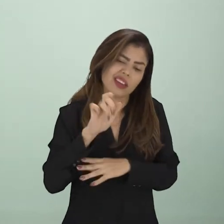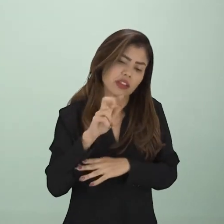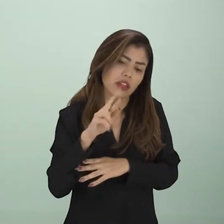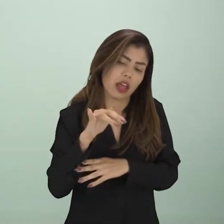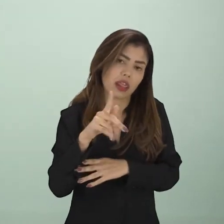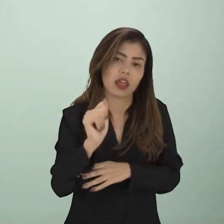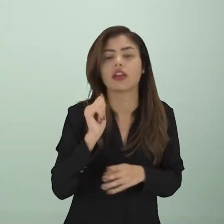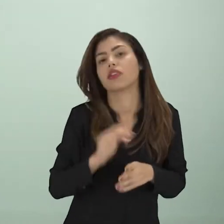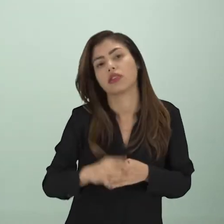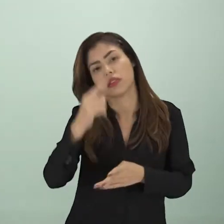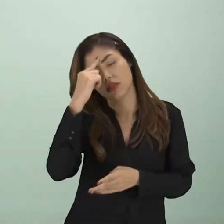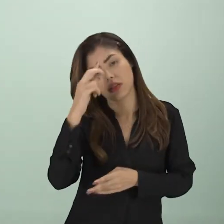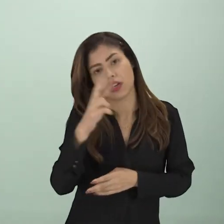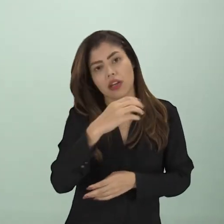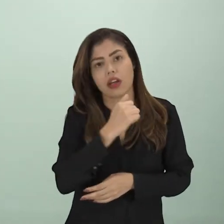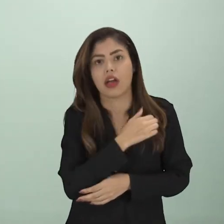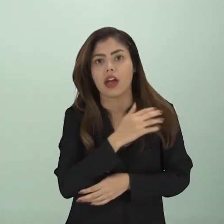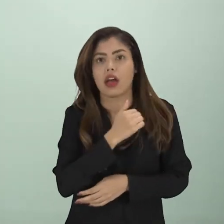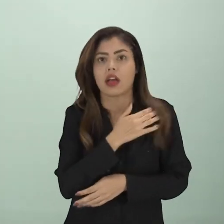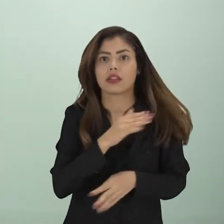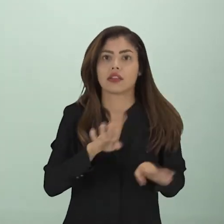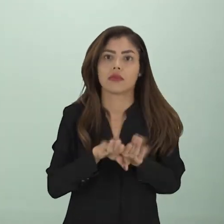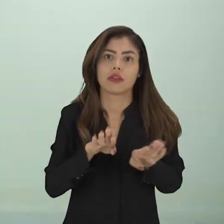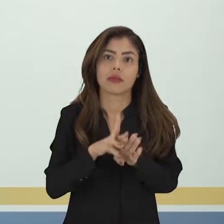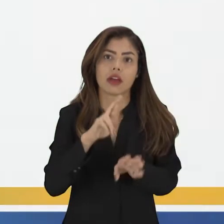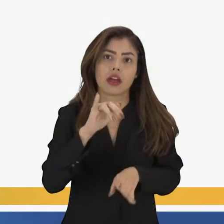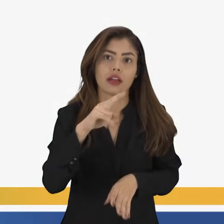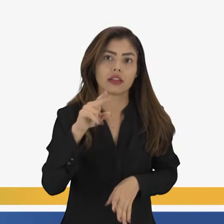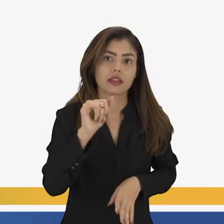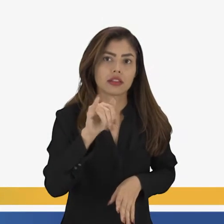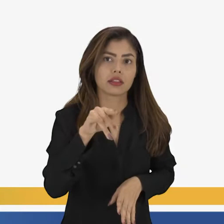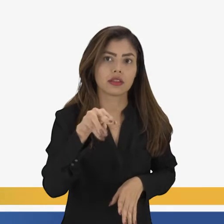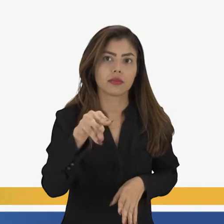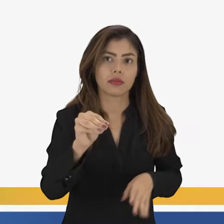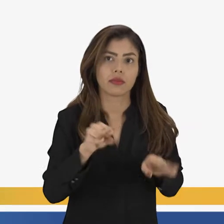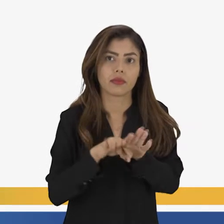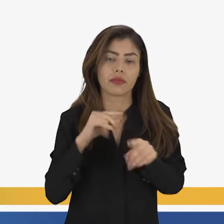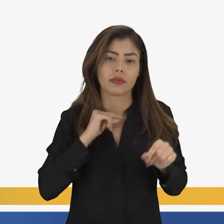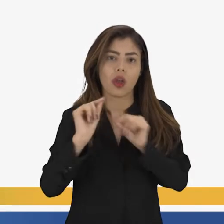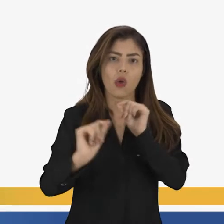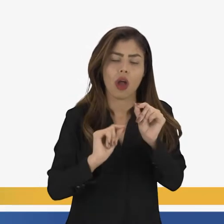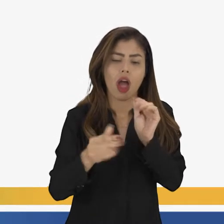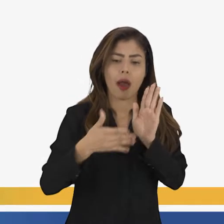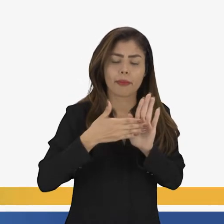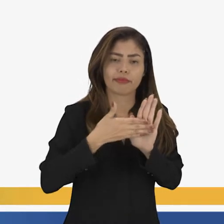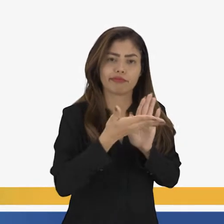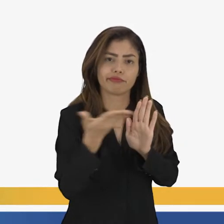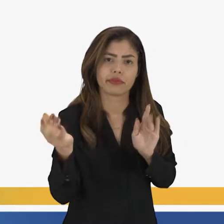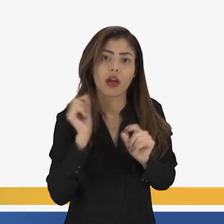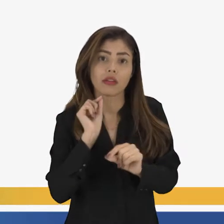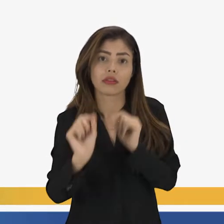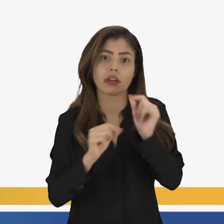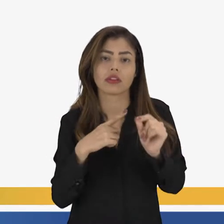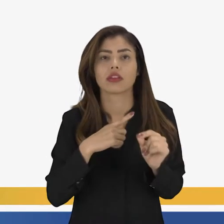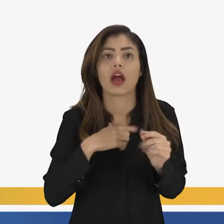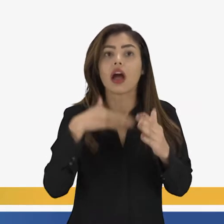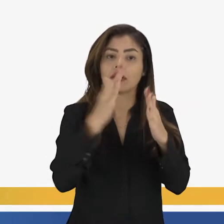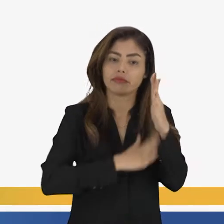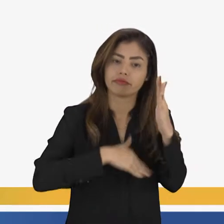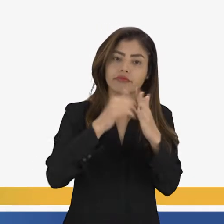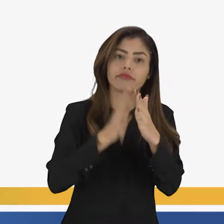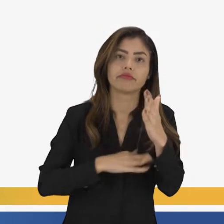estratégias, inclusive de racismo, né, nesse período aí. Então, nessa exposição, o que continha, gente? Obras de arte